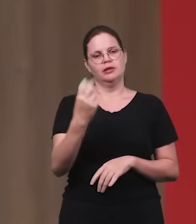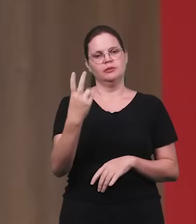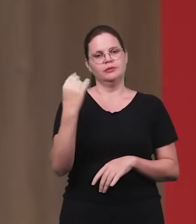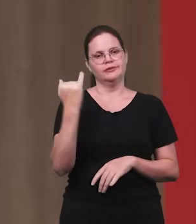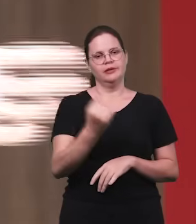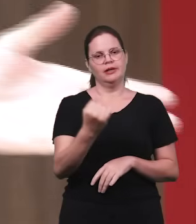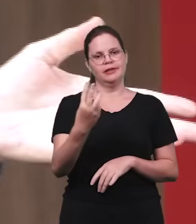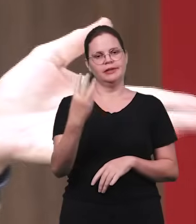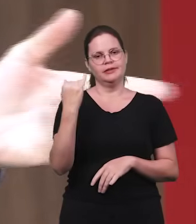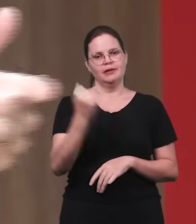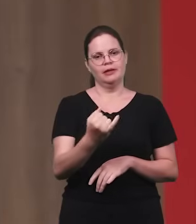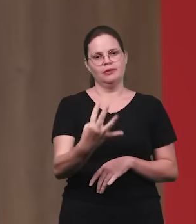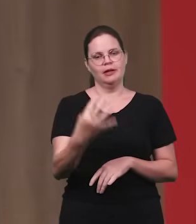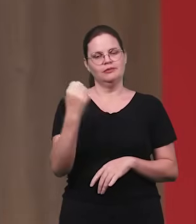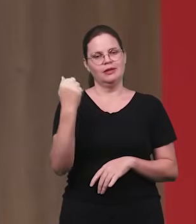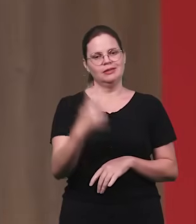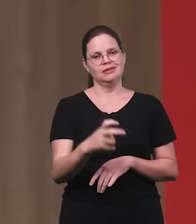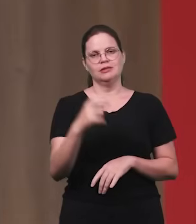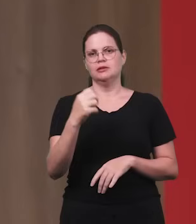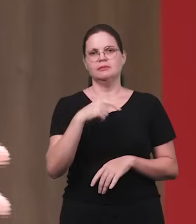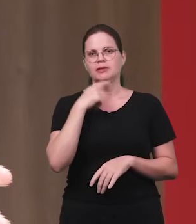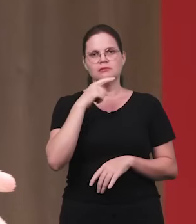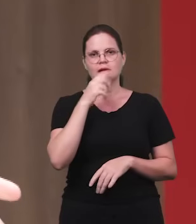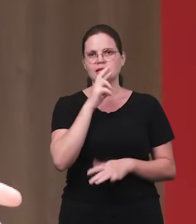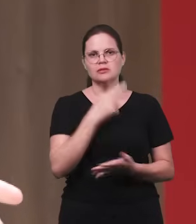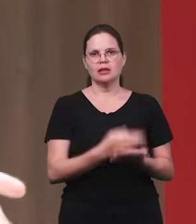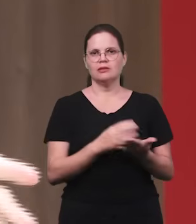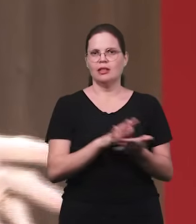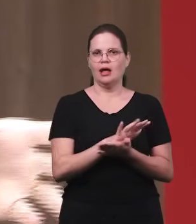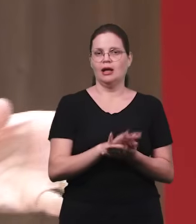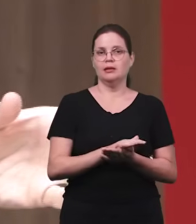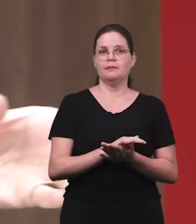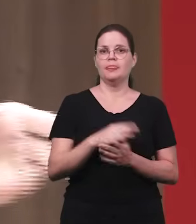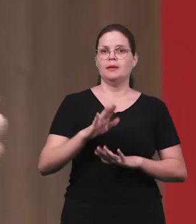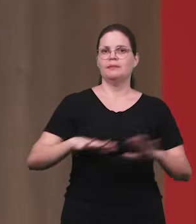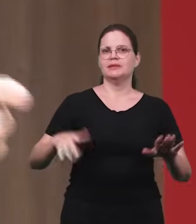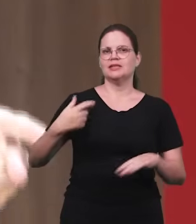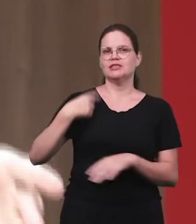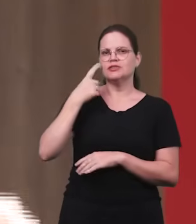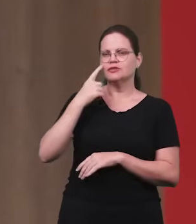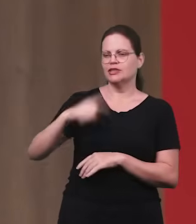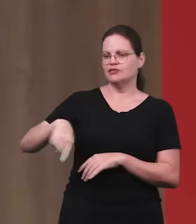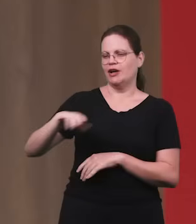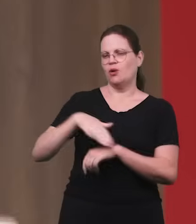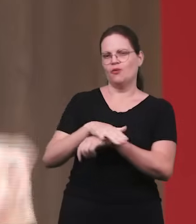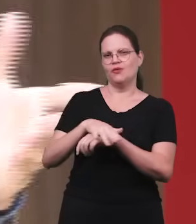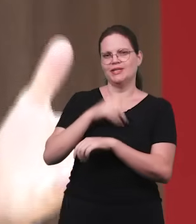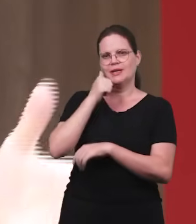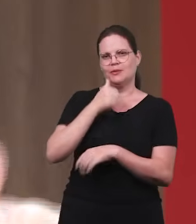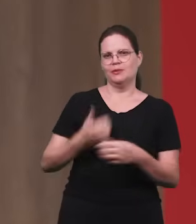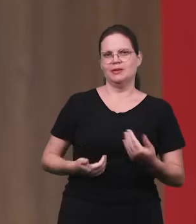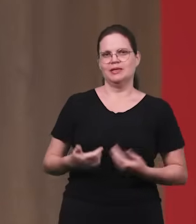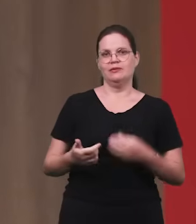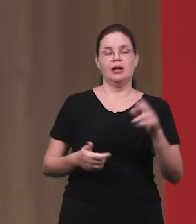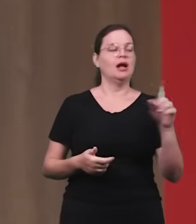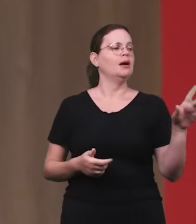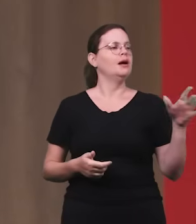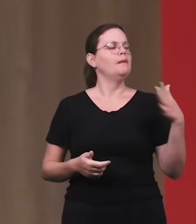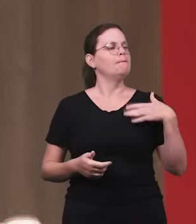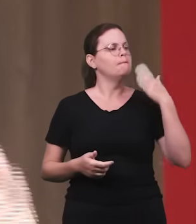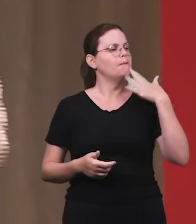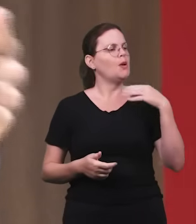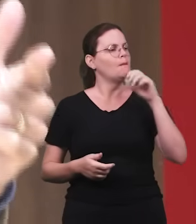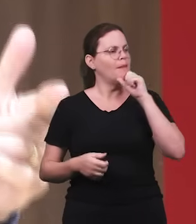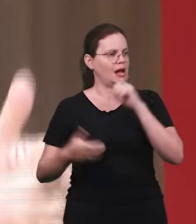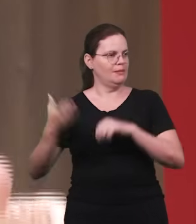resultado. E nós, como pastores, até às vezes nós ouvimos muito na igreja, vamos conversar com algum irmão ou irmã, ele fala, meu pai